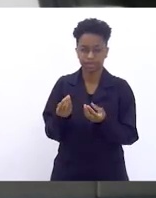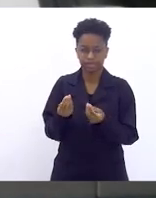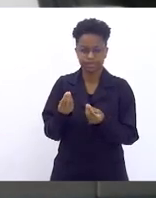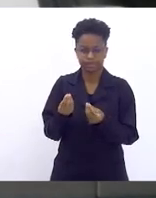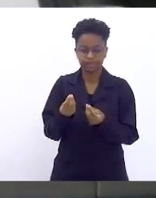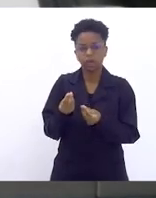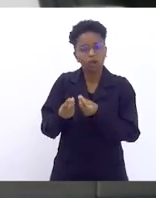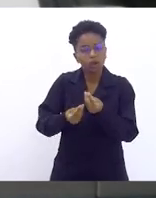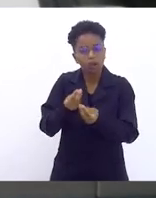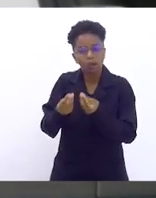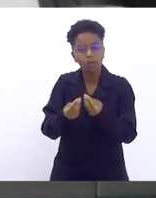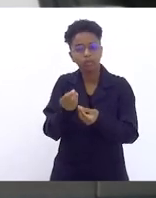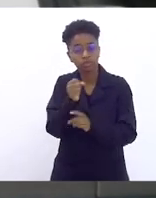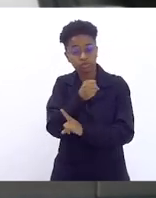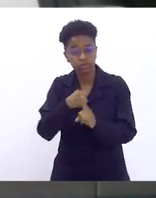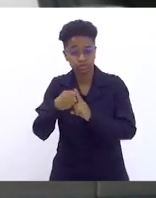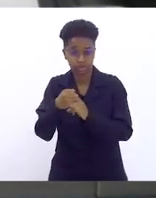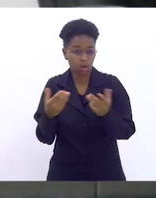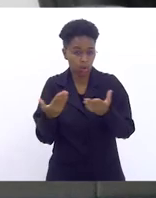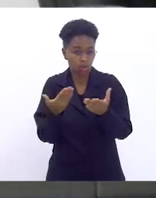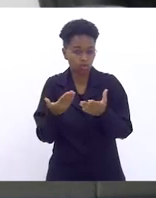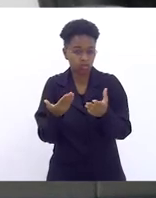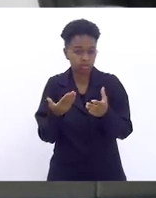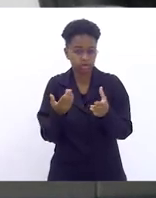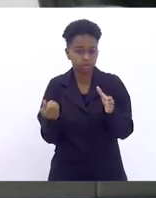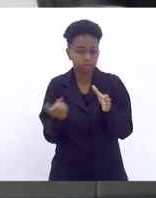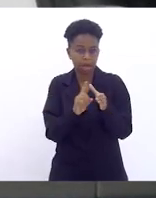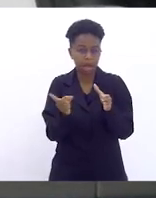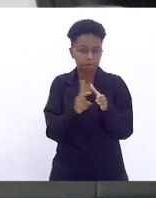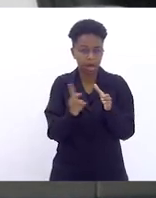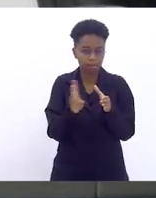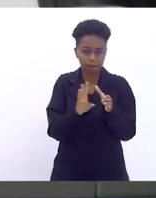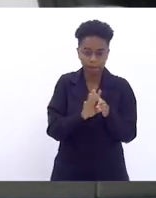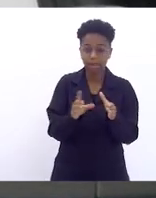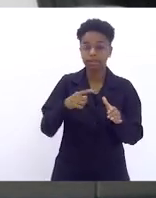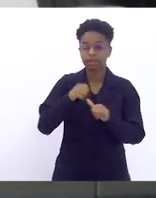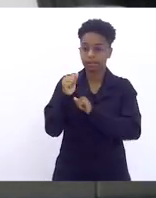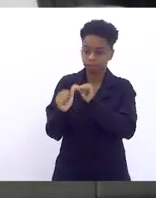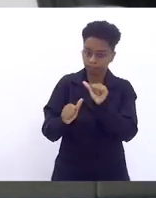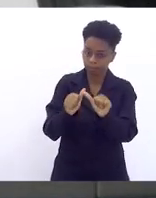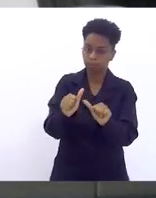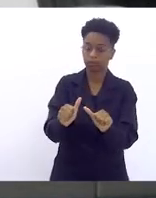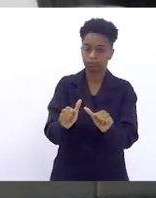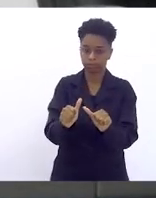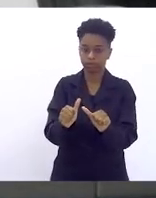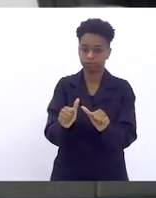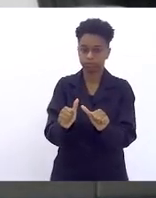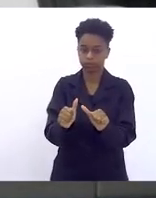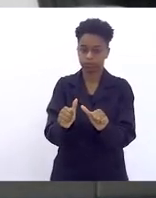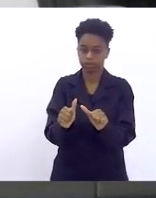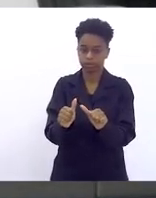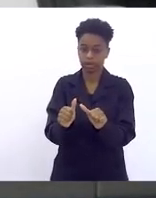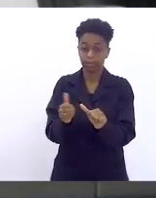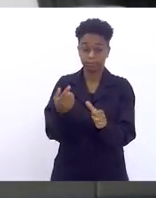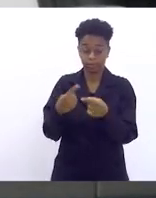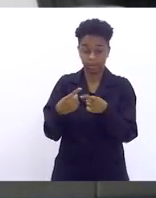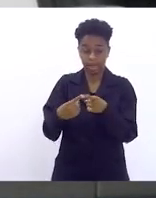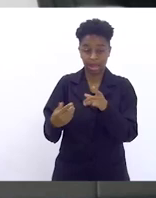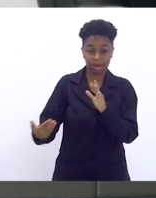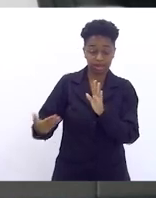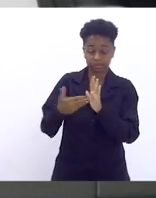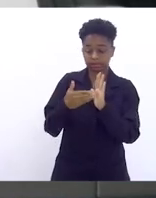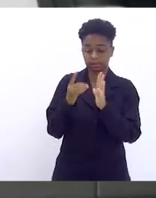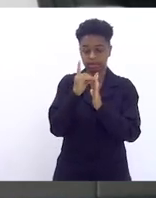como a sociedade hoje é composta a gente tem uma transição até a década de 50